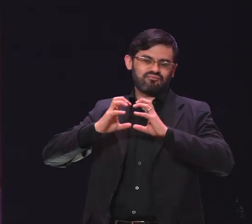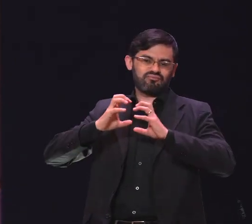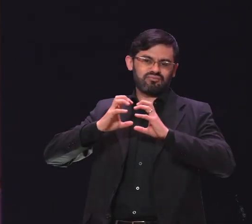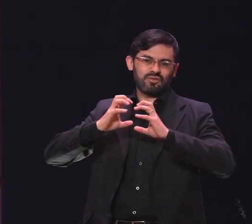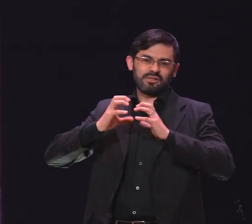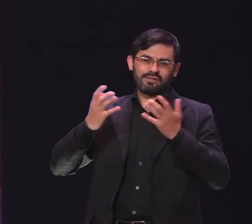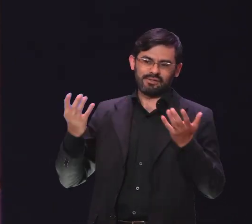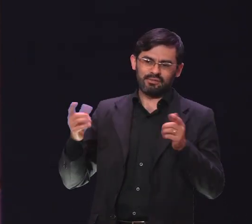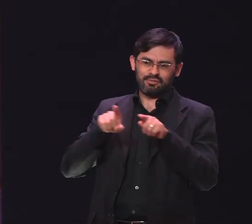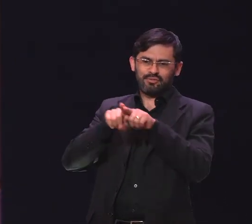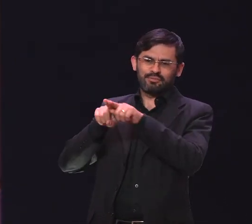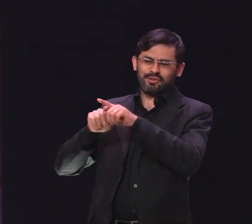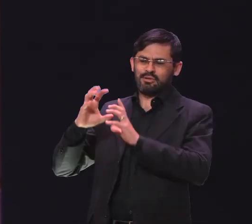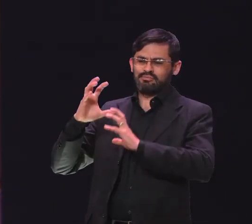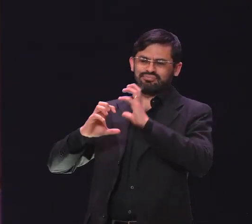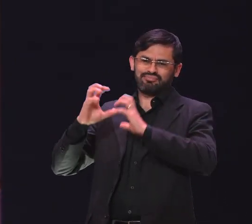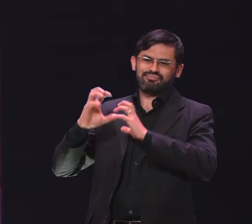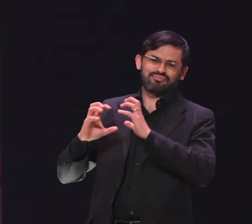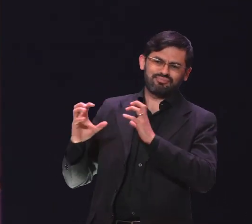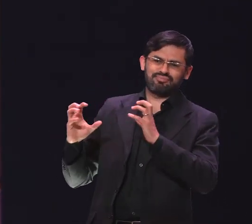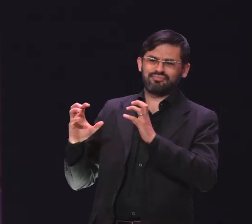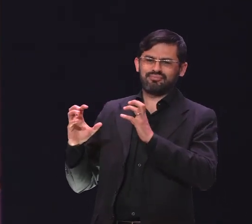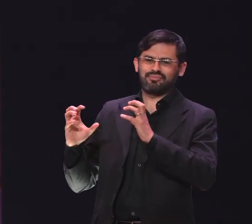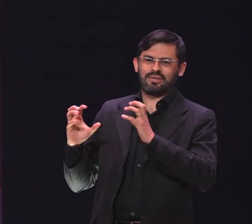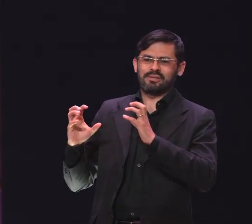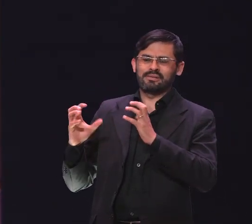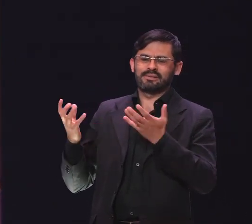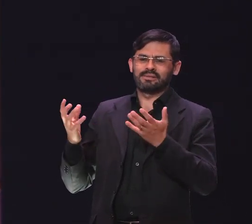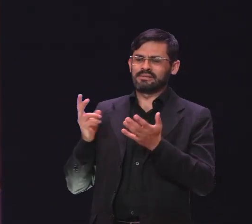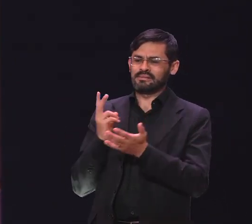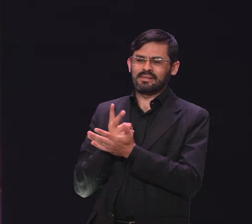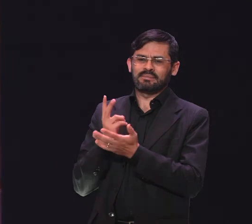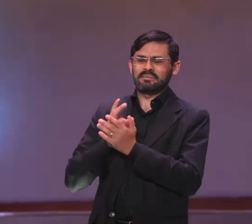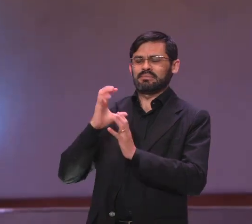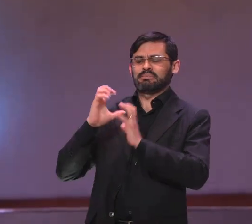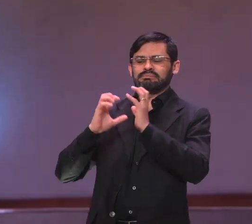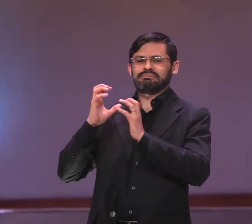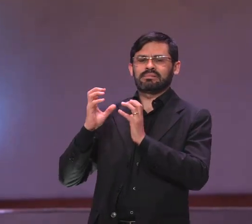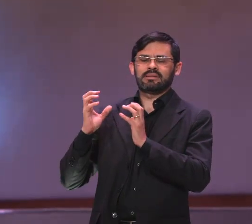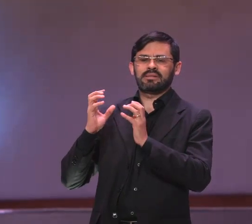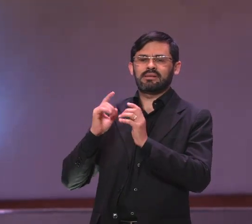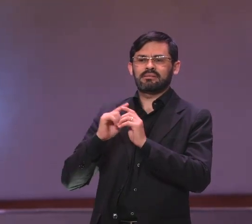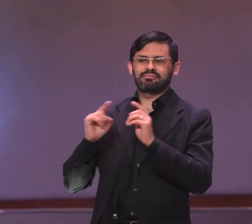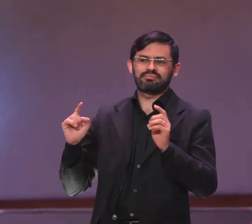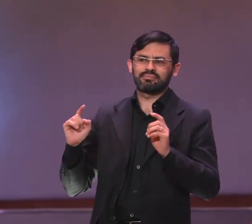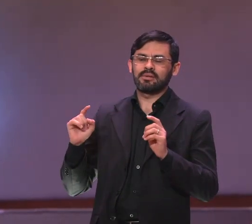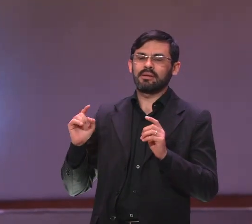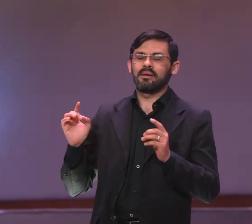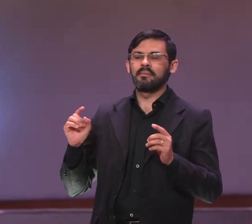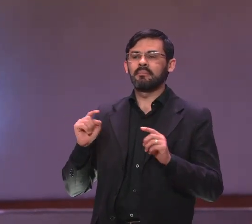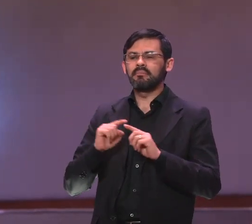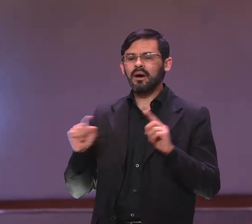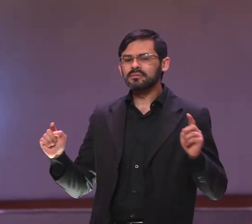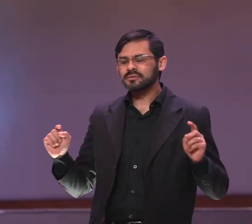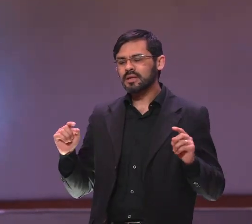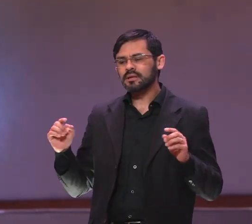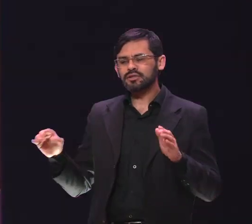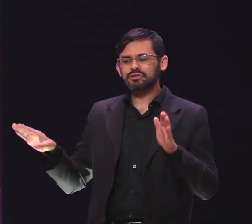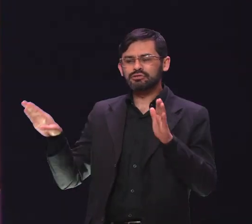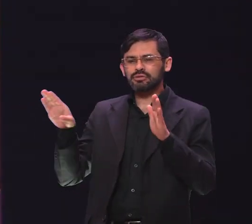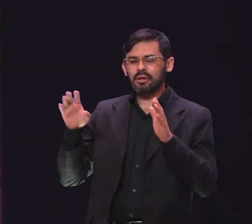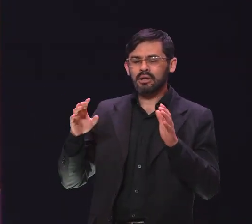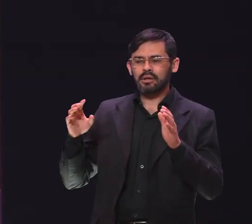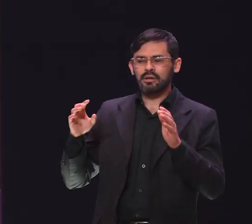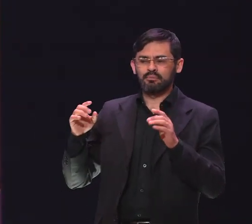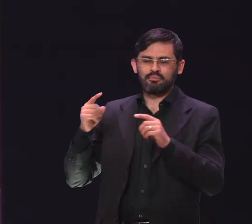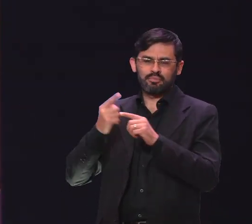Irmão que não briga, esse aí tem que ser arrebatado, ou mora longe um do outro. Não é normal. E ele chegou bravo porque a